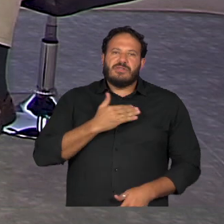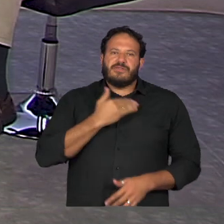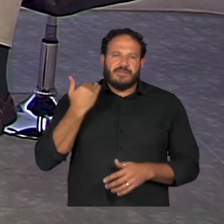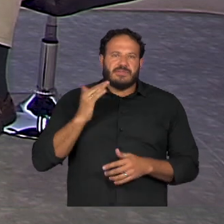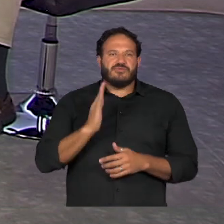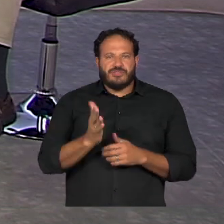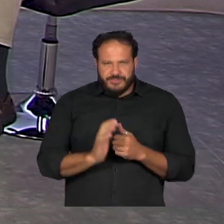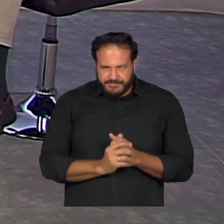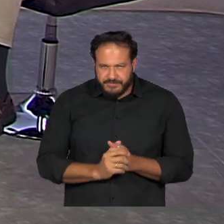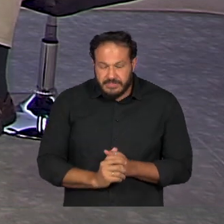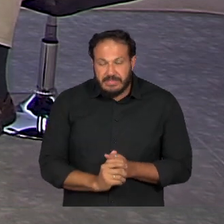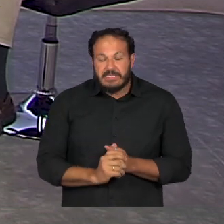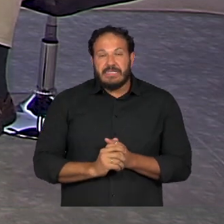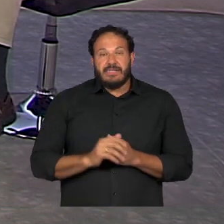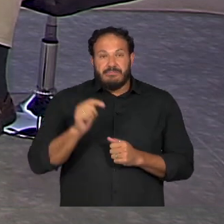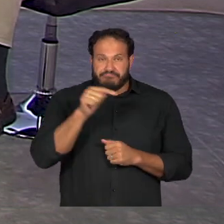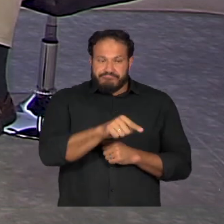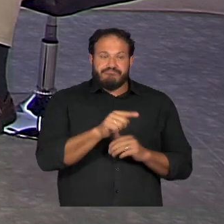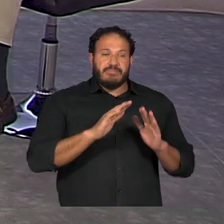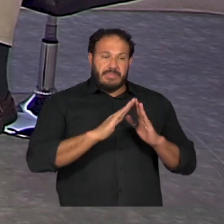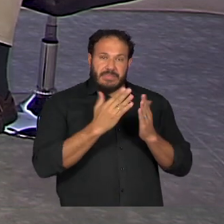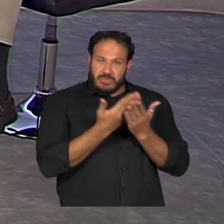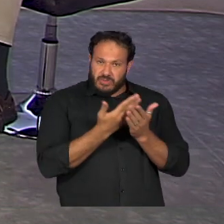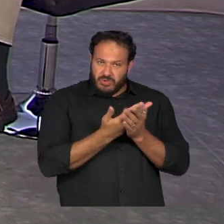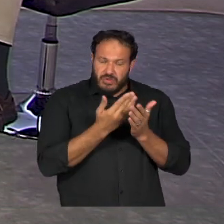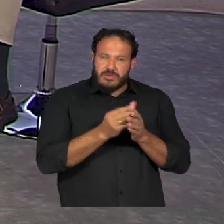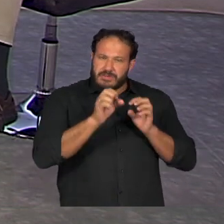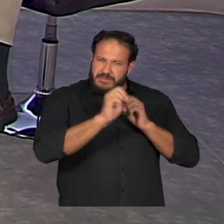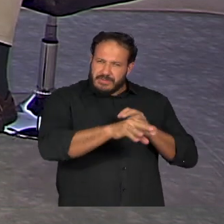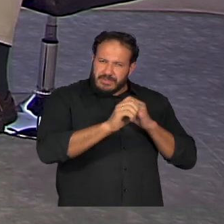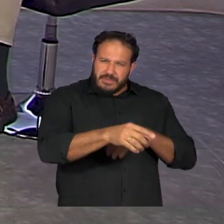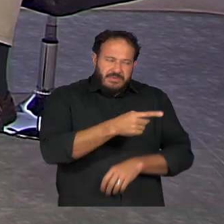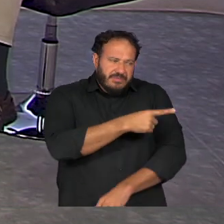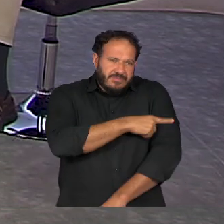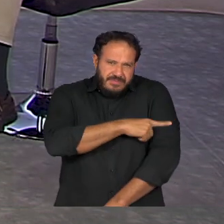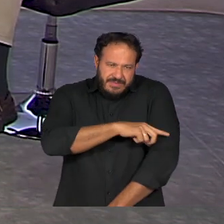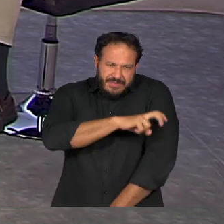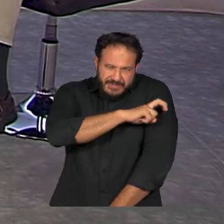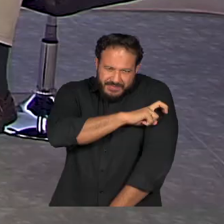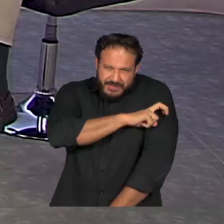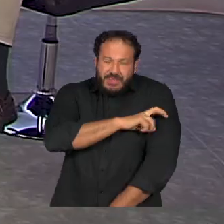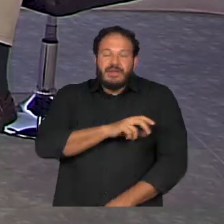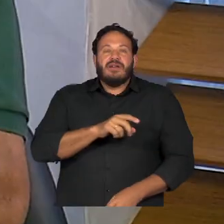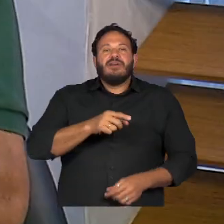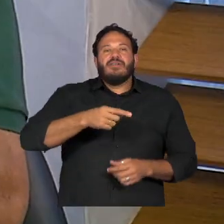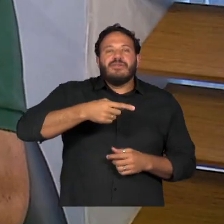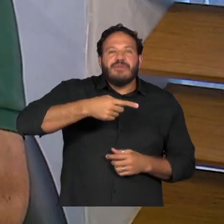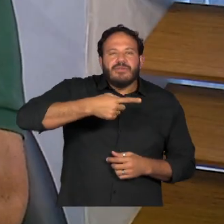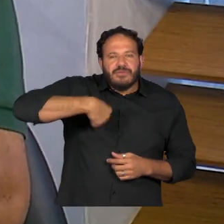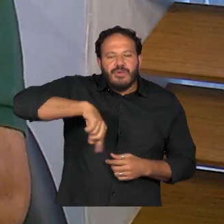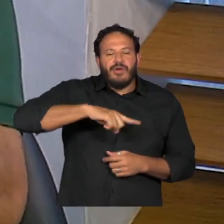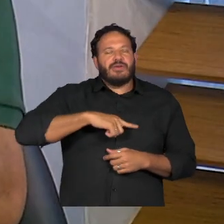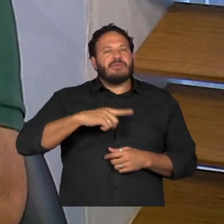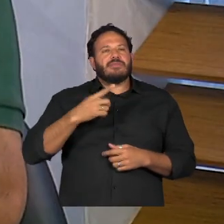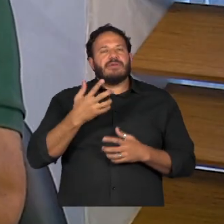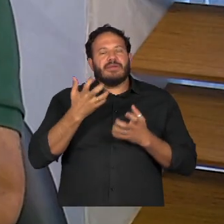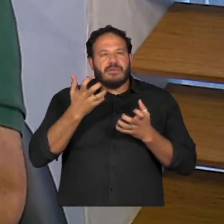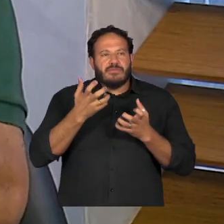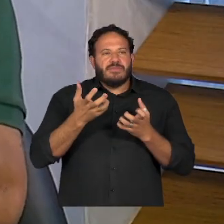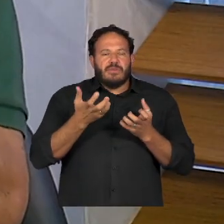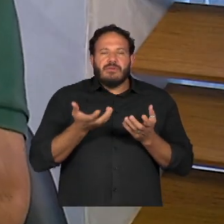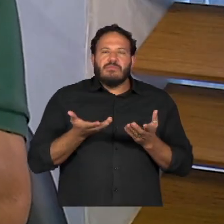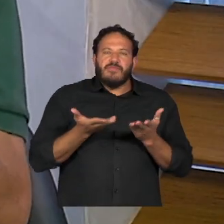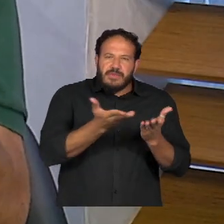eh nessa escola de Ensino Fundamental nós procuramos eh oferecer todo o